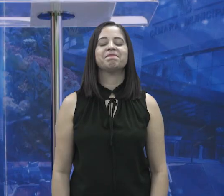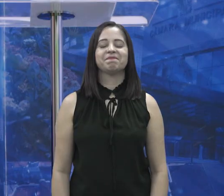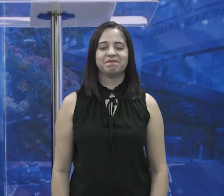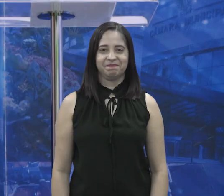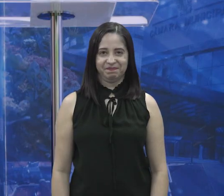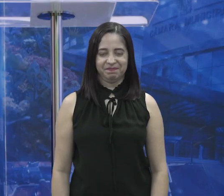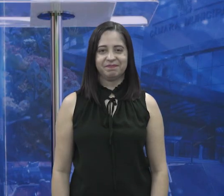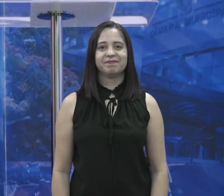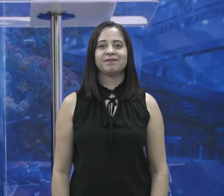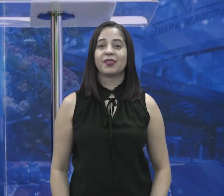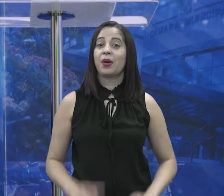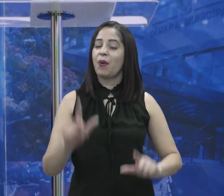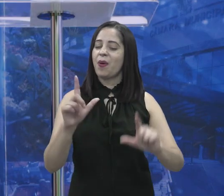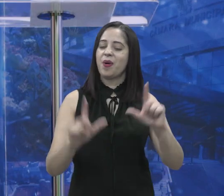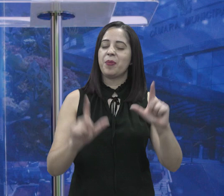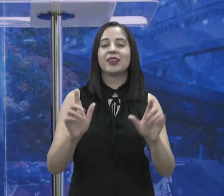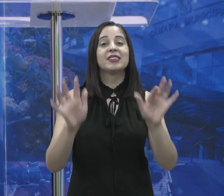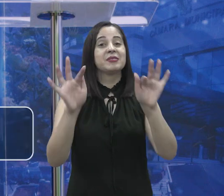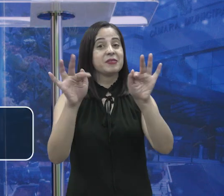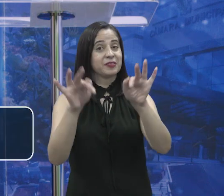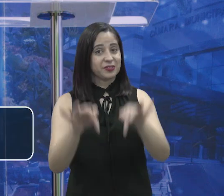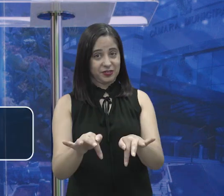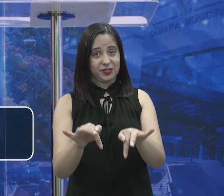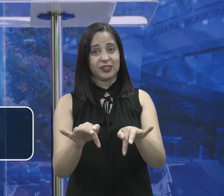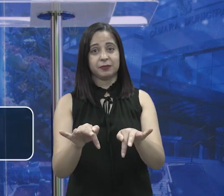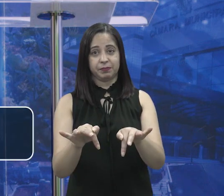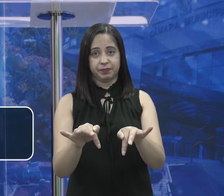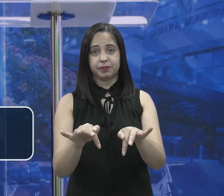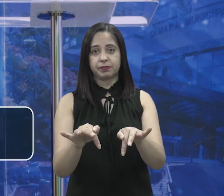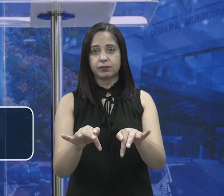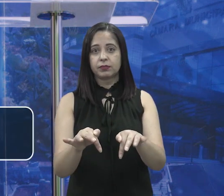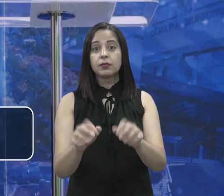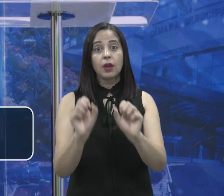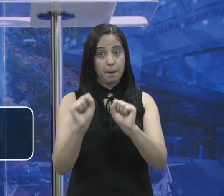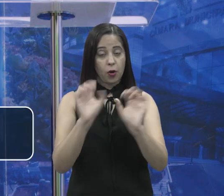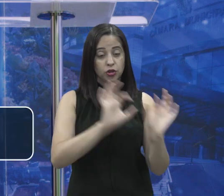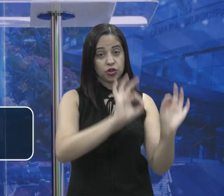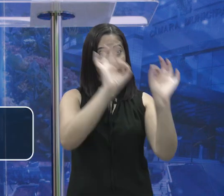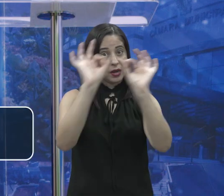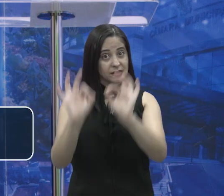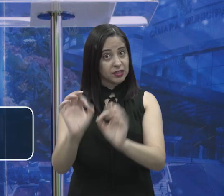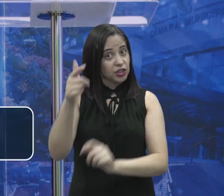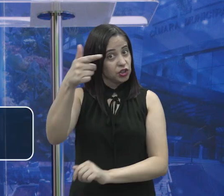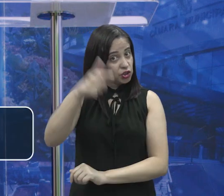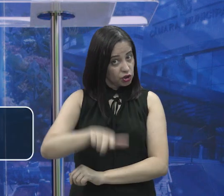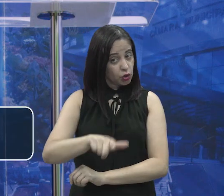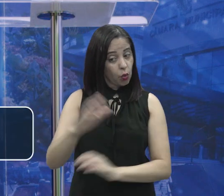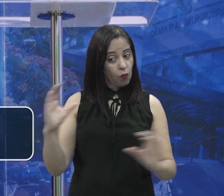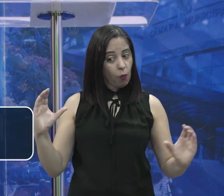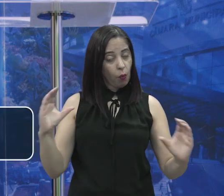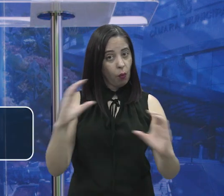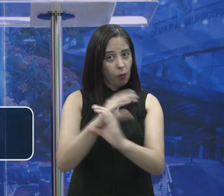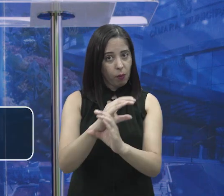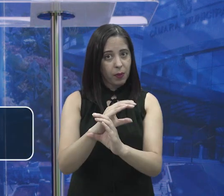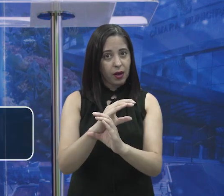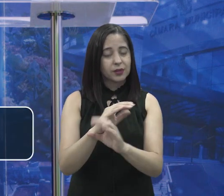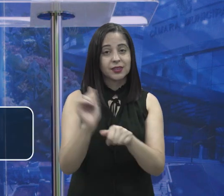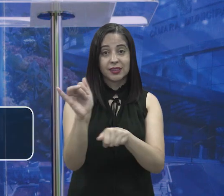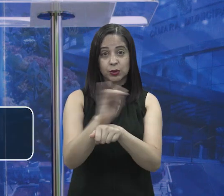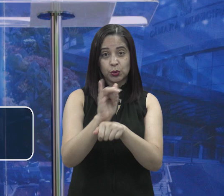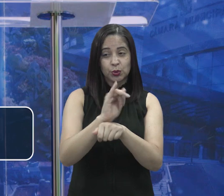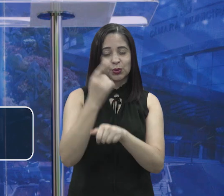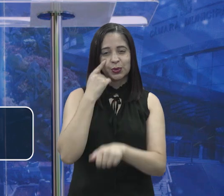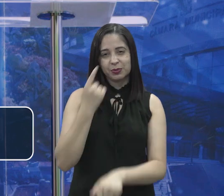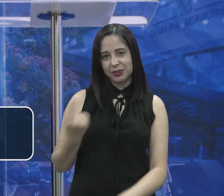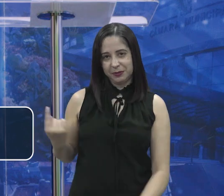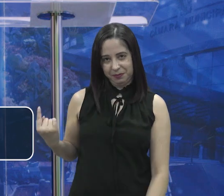É isso, pessoal. Fim de mais uma ação parlamentar por aqui. Você pode rever esta edição e toda a programação da TV Câmara